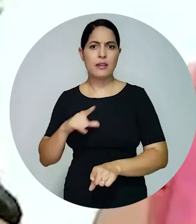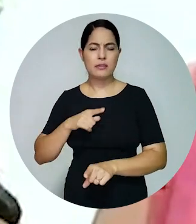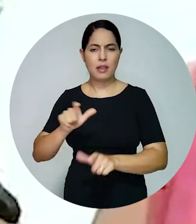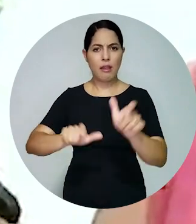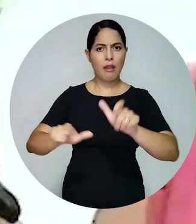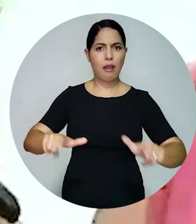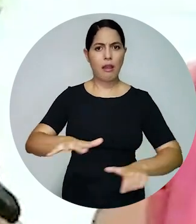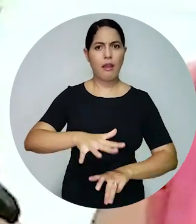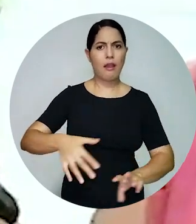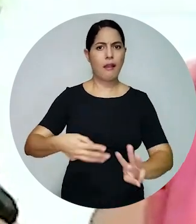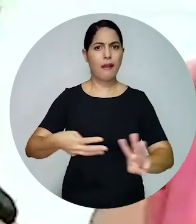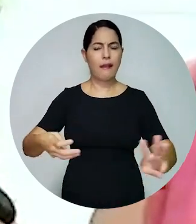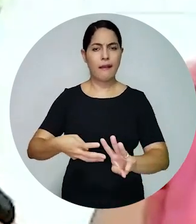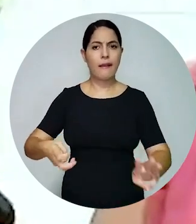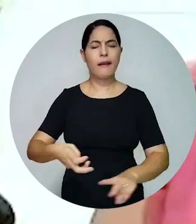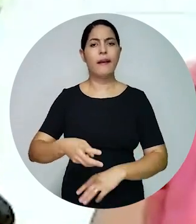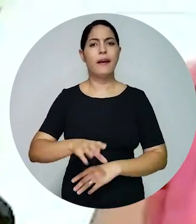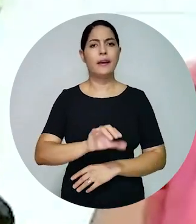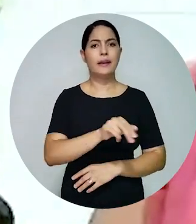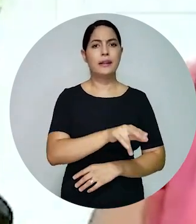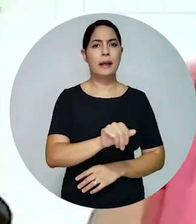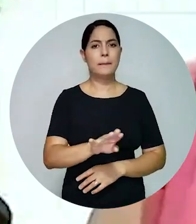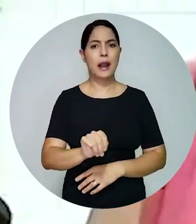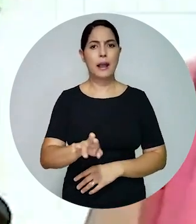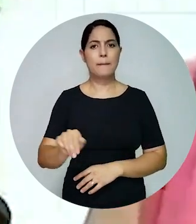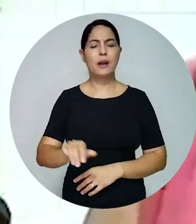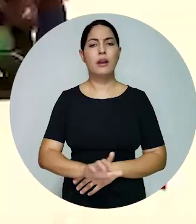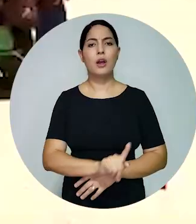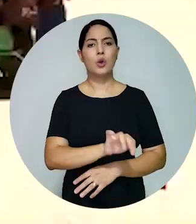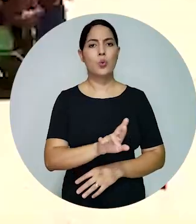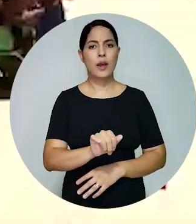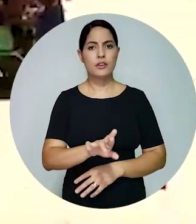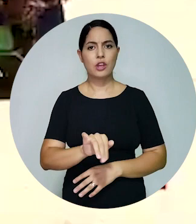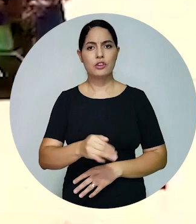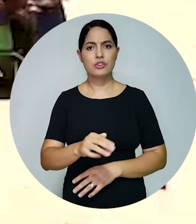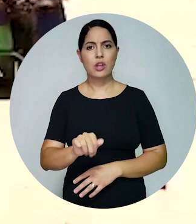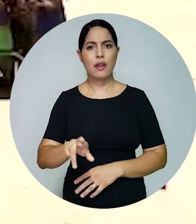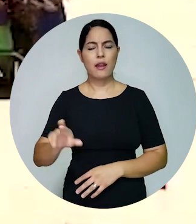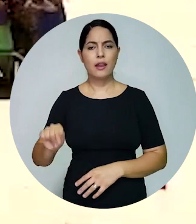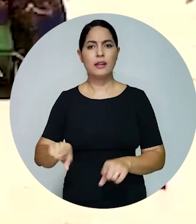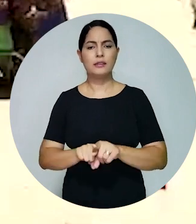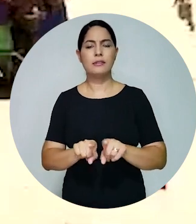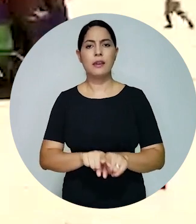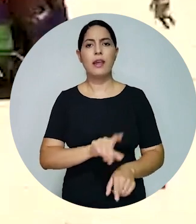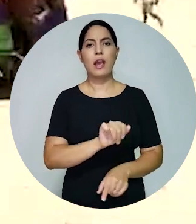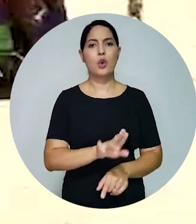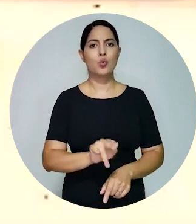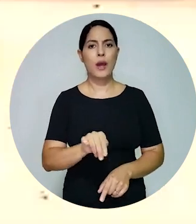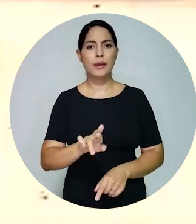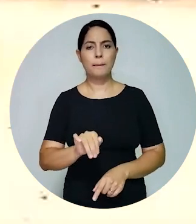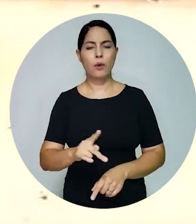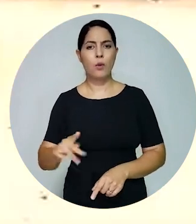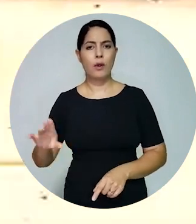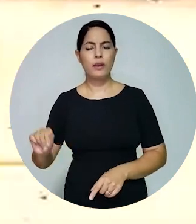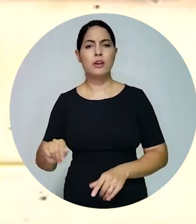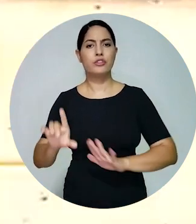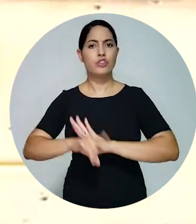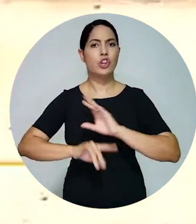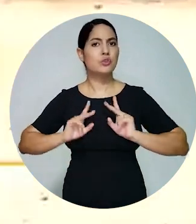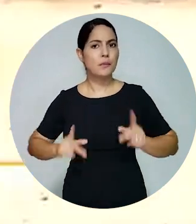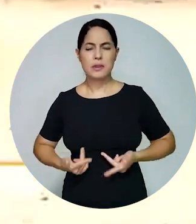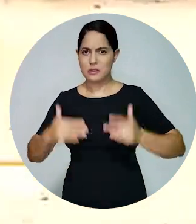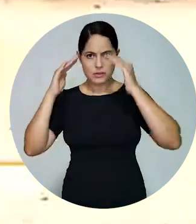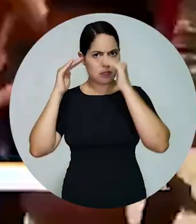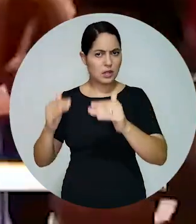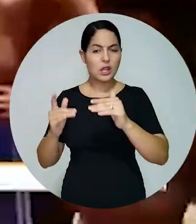100 aldeias, tanto do território indígena Canabrava, Guajajara, quanto do território Araribóia, que relataram essa série de denúncias, violações